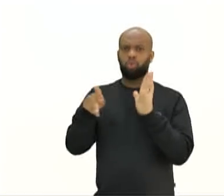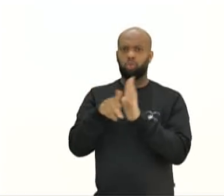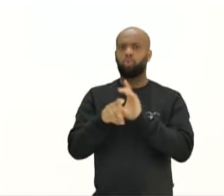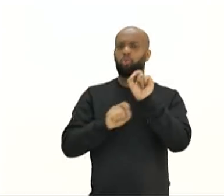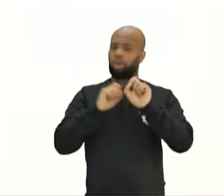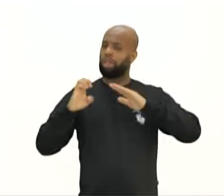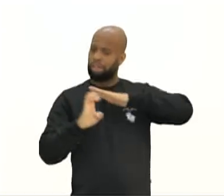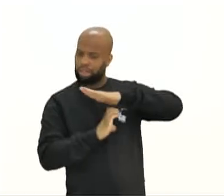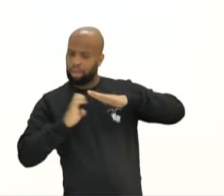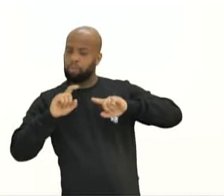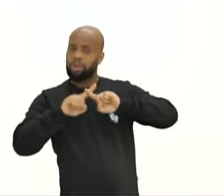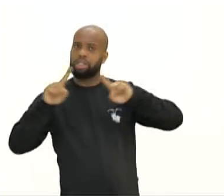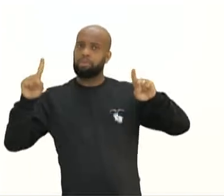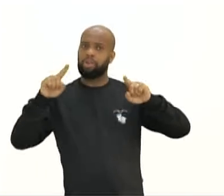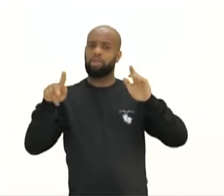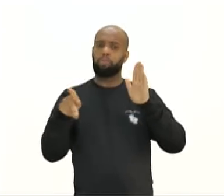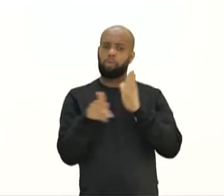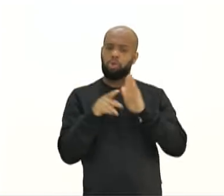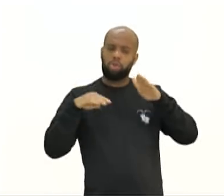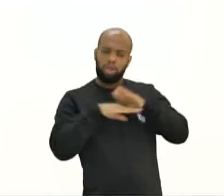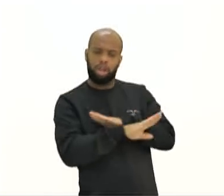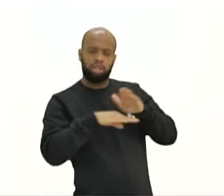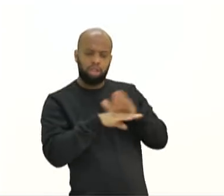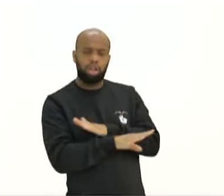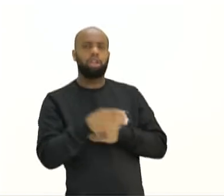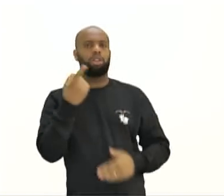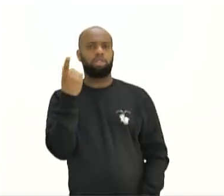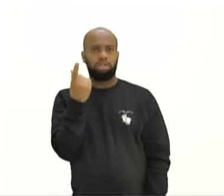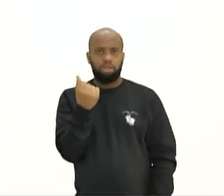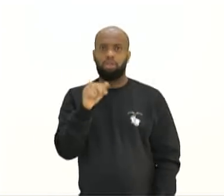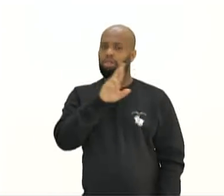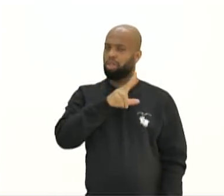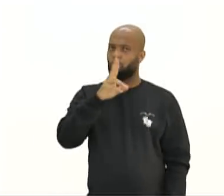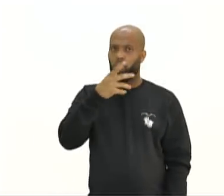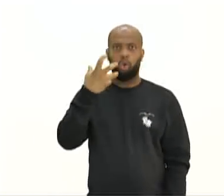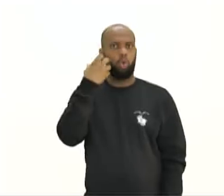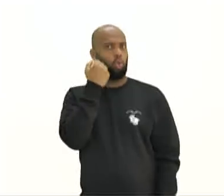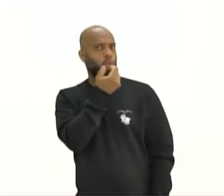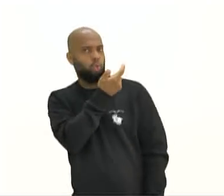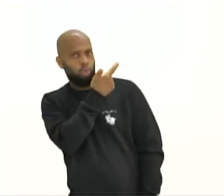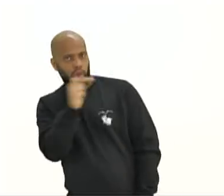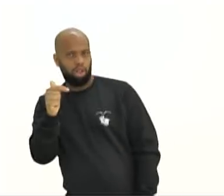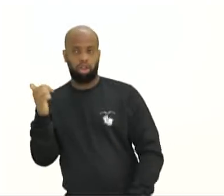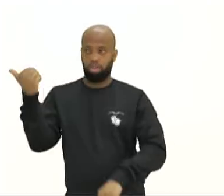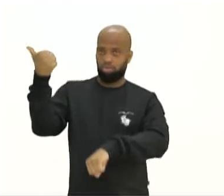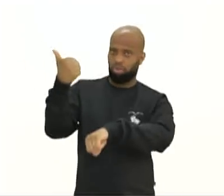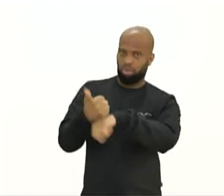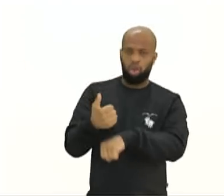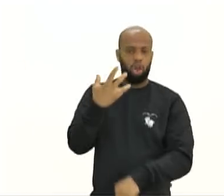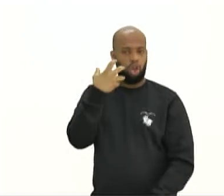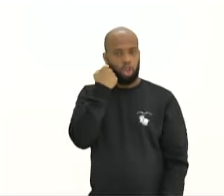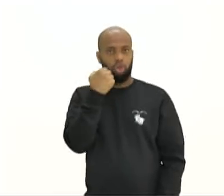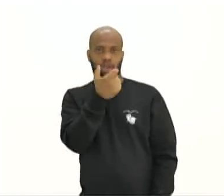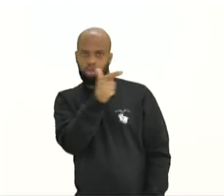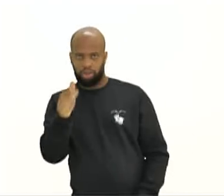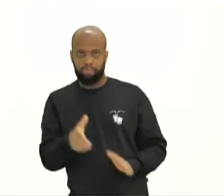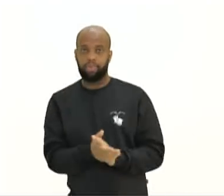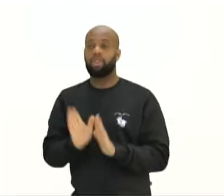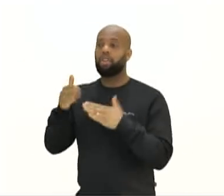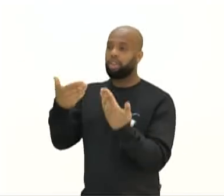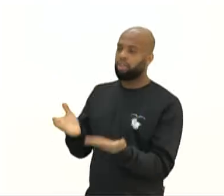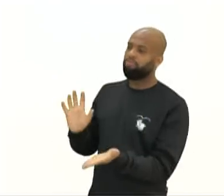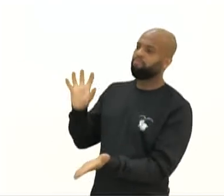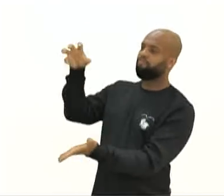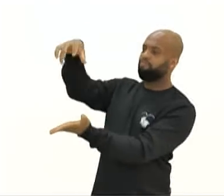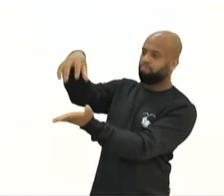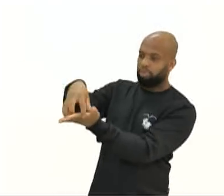de acumulação de capital para o lucro dos seus diretores. O que é isso, teacher? O que você está falando? Essas organizações